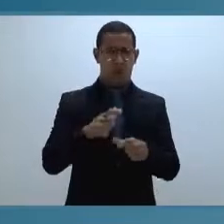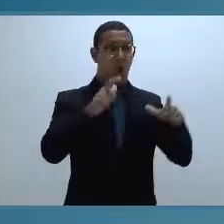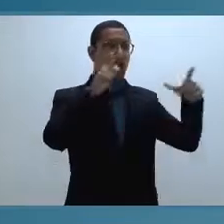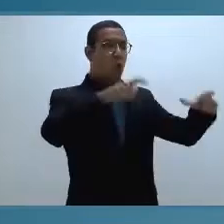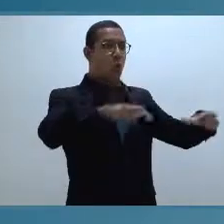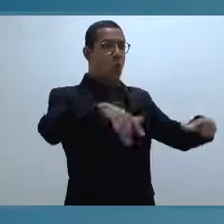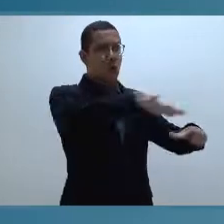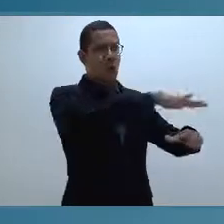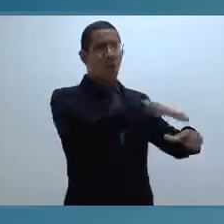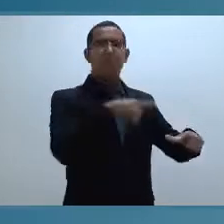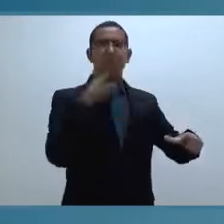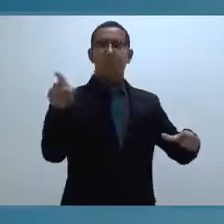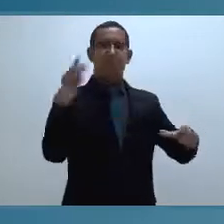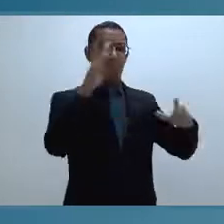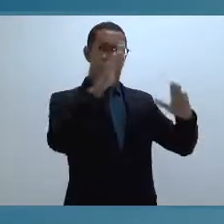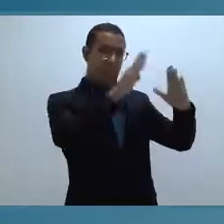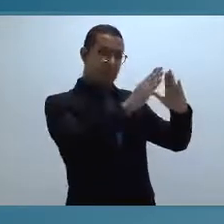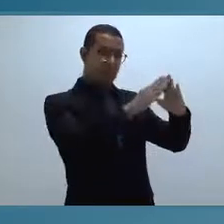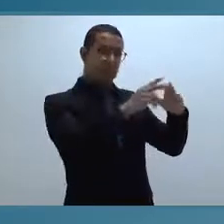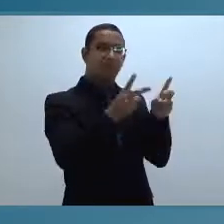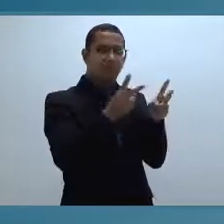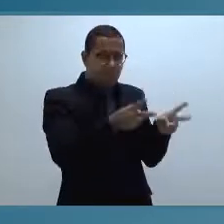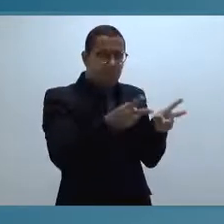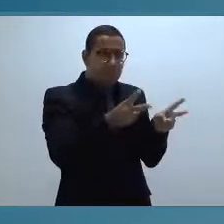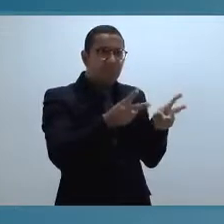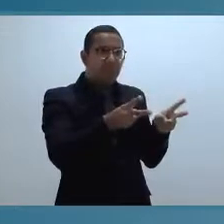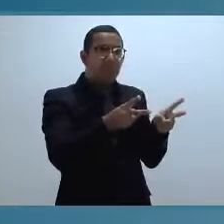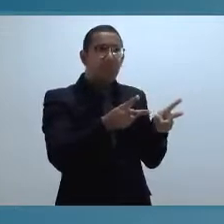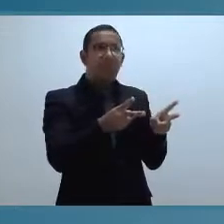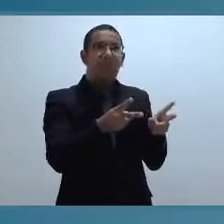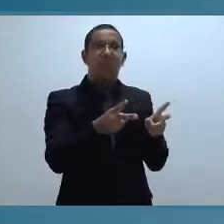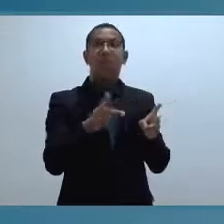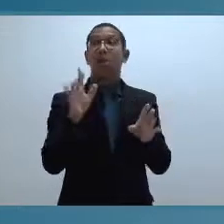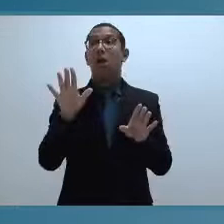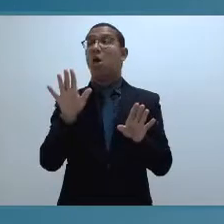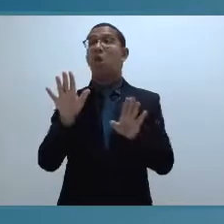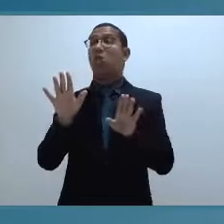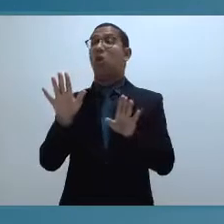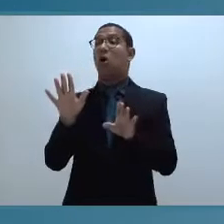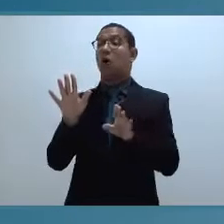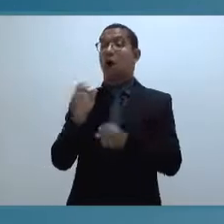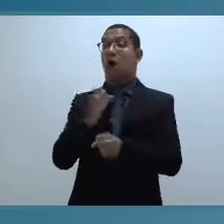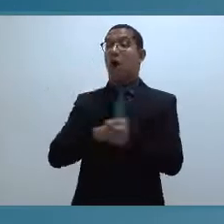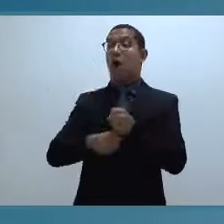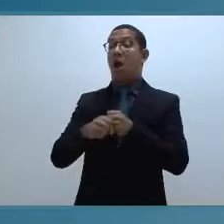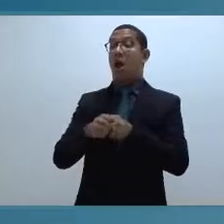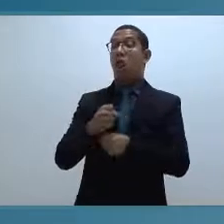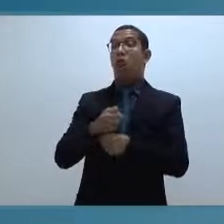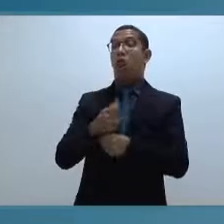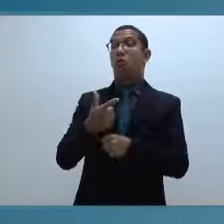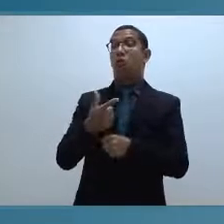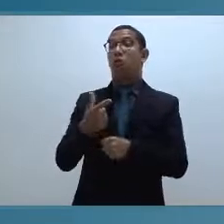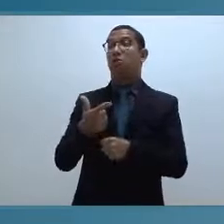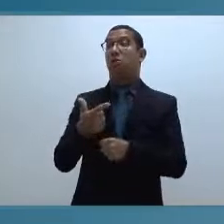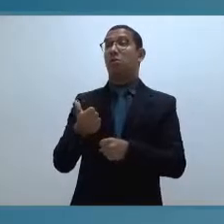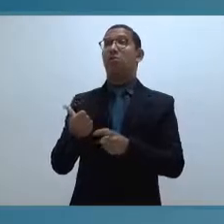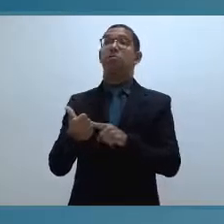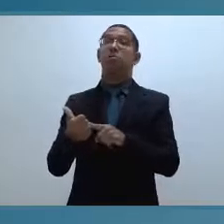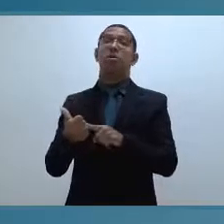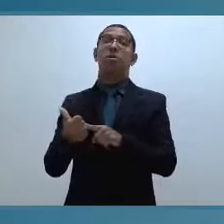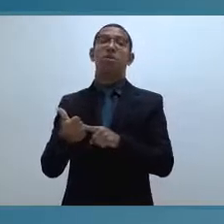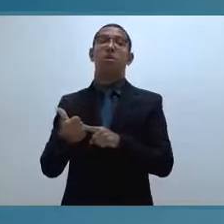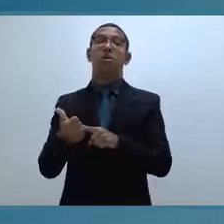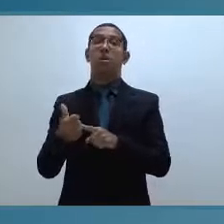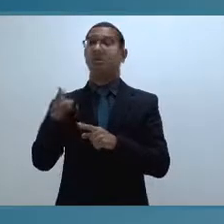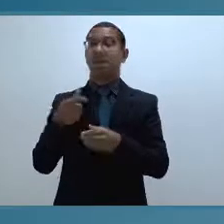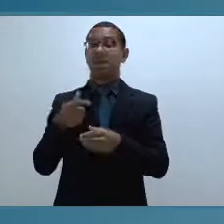Pedido é de 2021. E essa minuta que está desde 2020 de